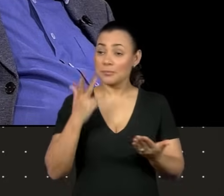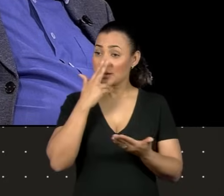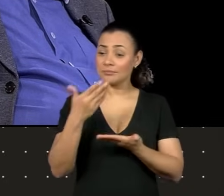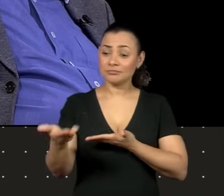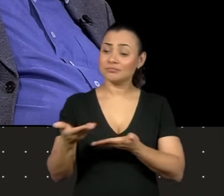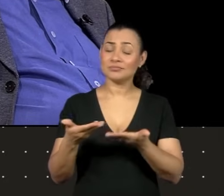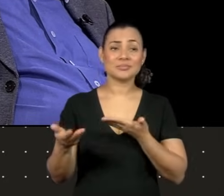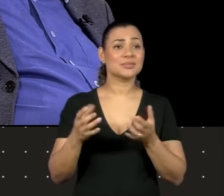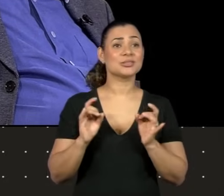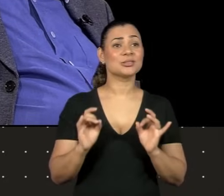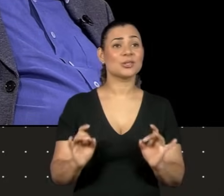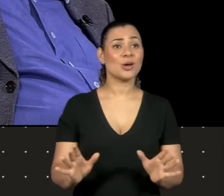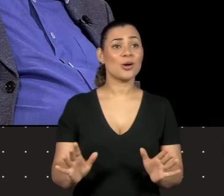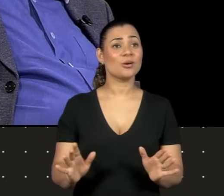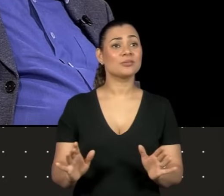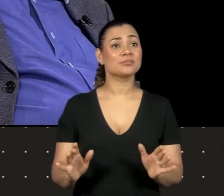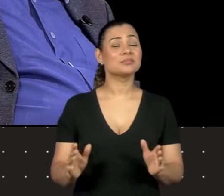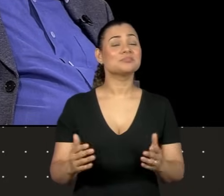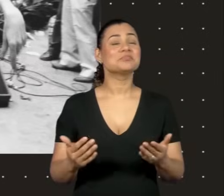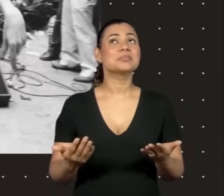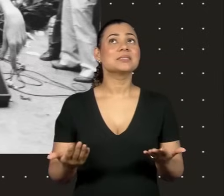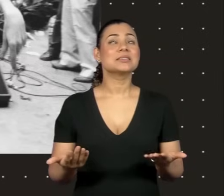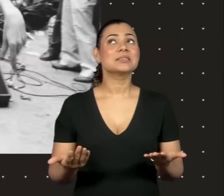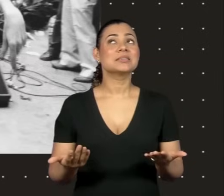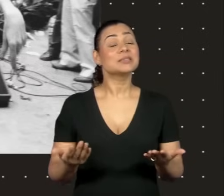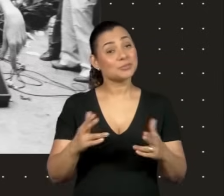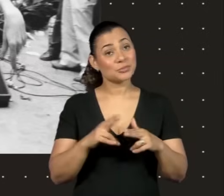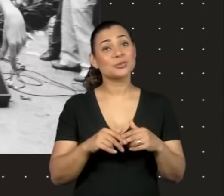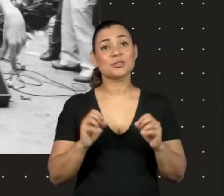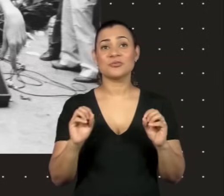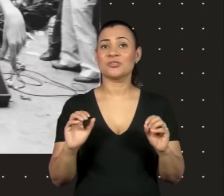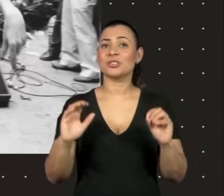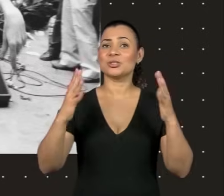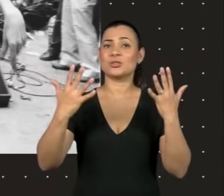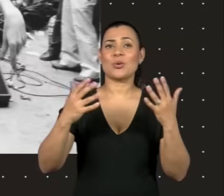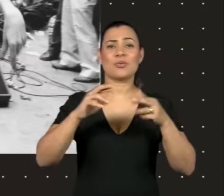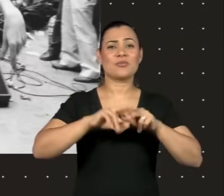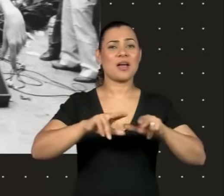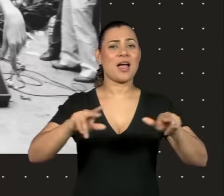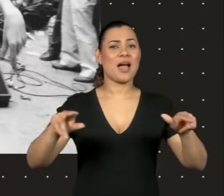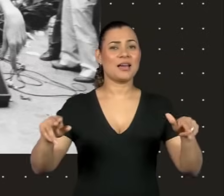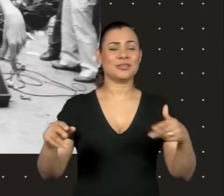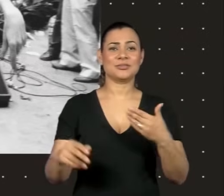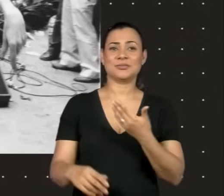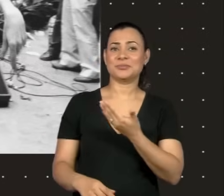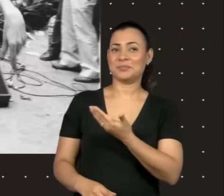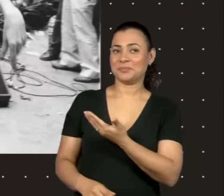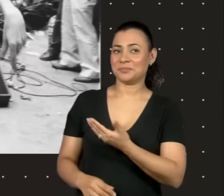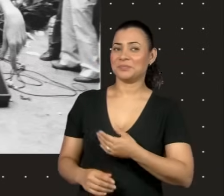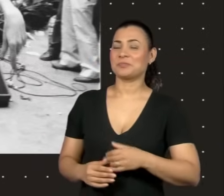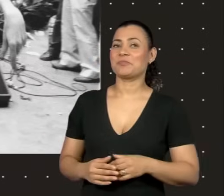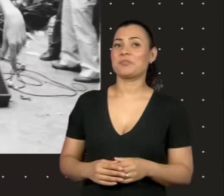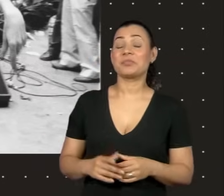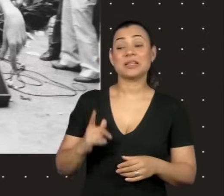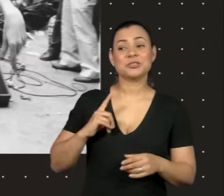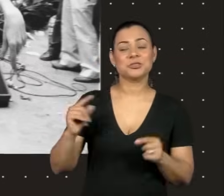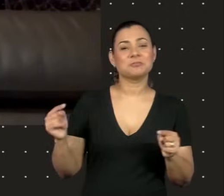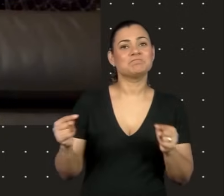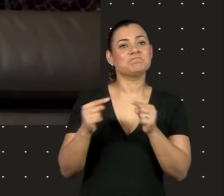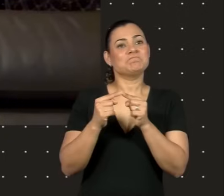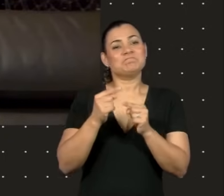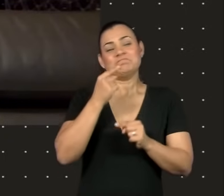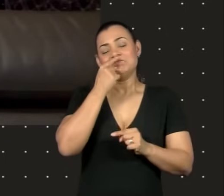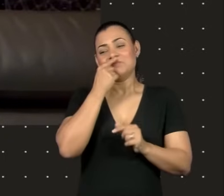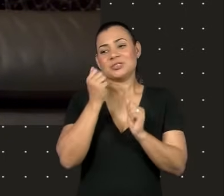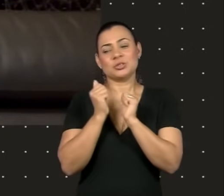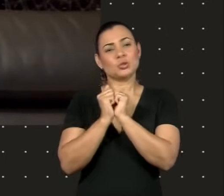nos pilares do contentamento mútuo, onde a gente fez shows enormes, a gente tinha uma sintonia muito